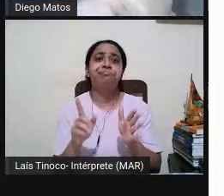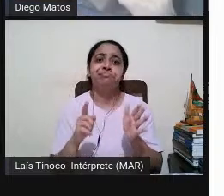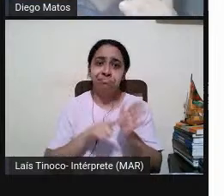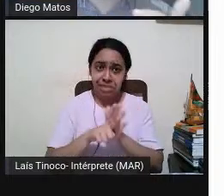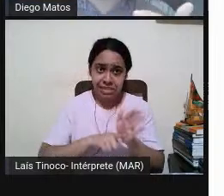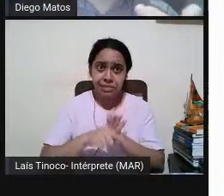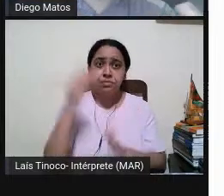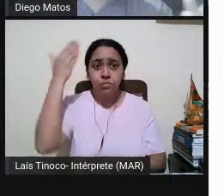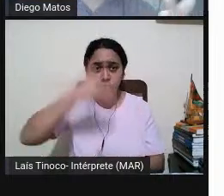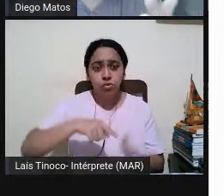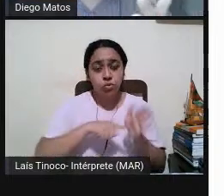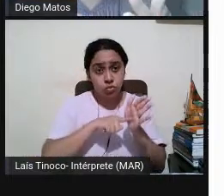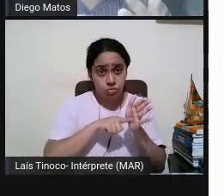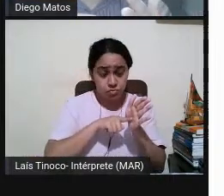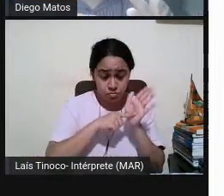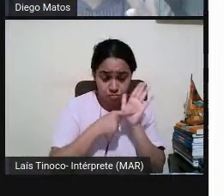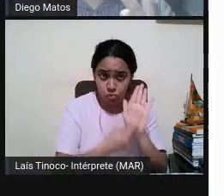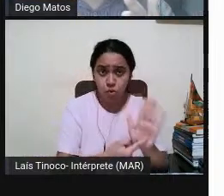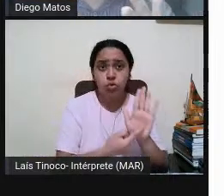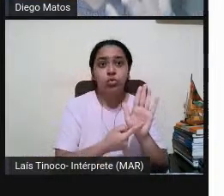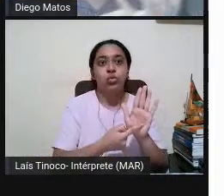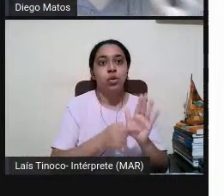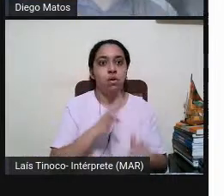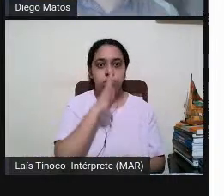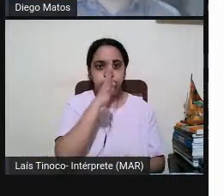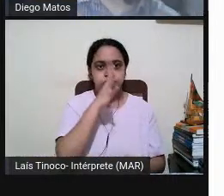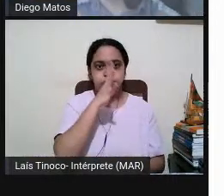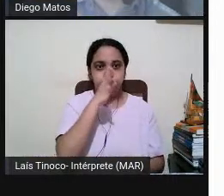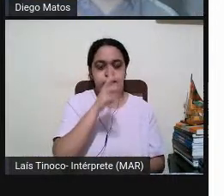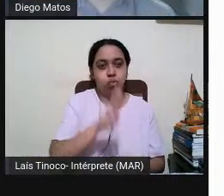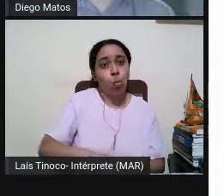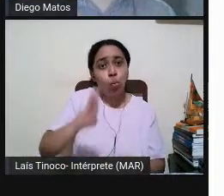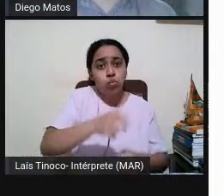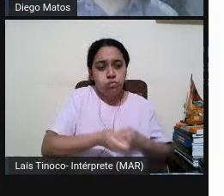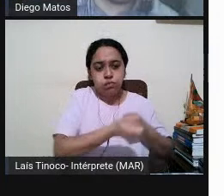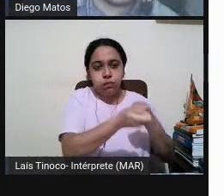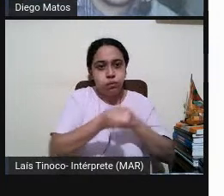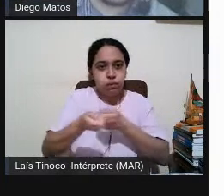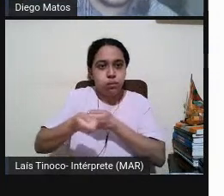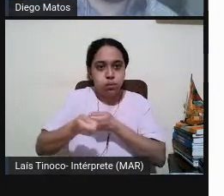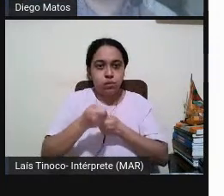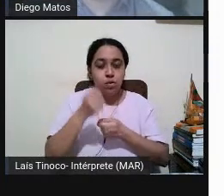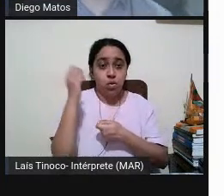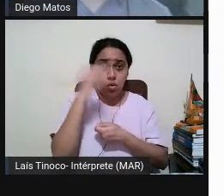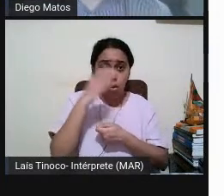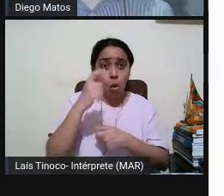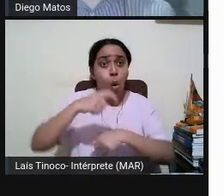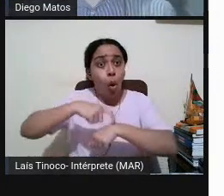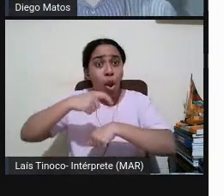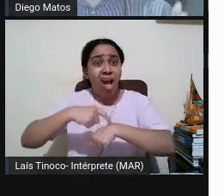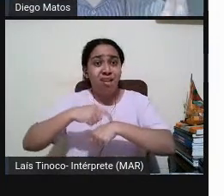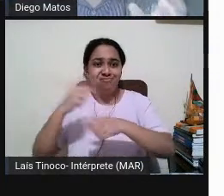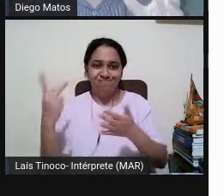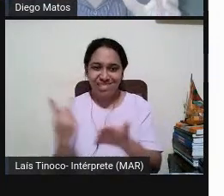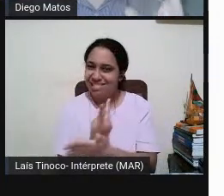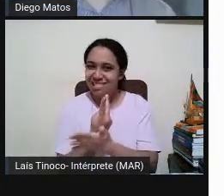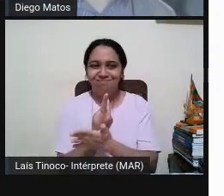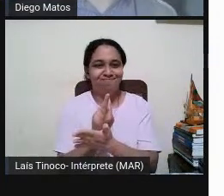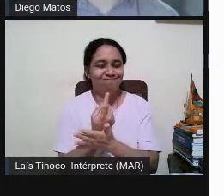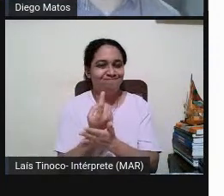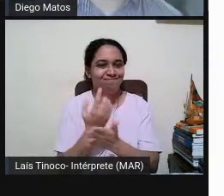ou pelo excesso de aplicação ou pela aplicação em locais inadequados horários na adequados tá